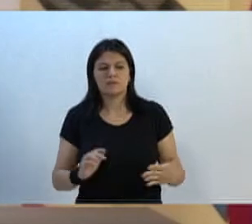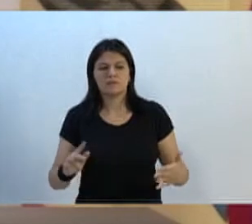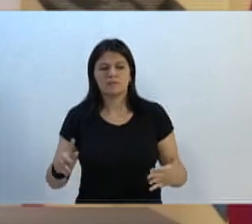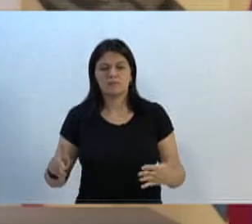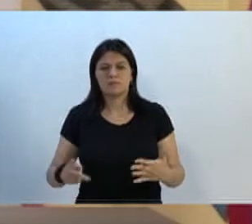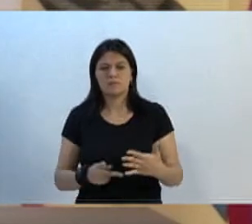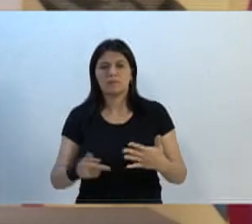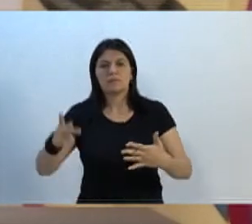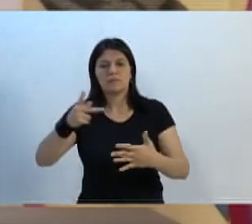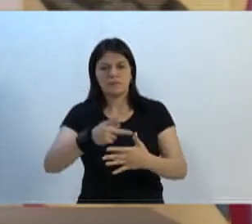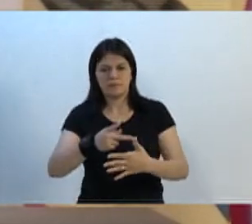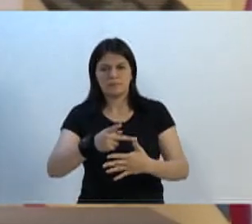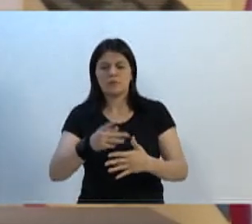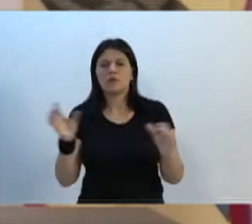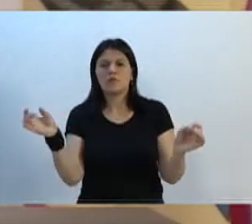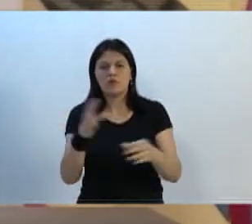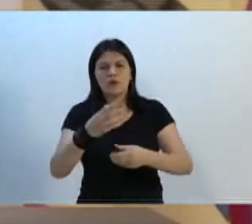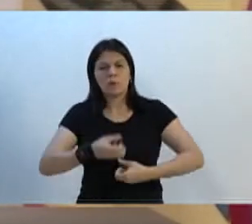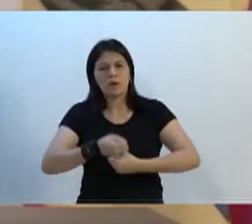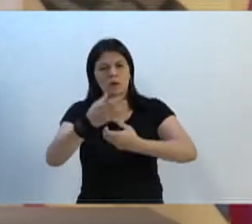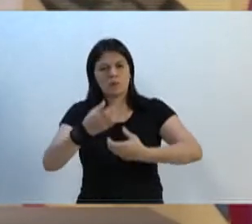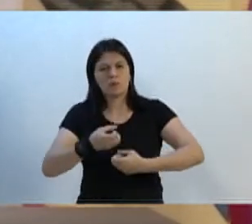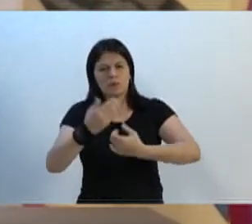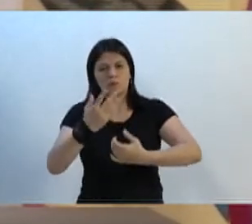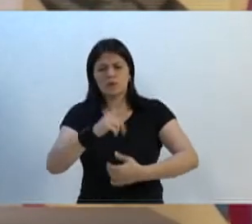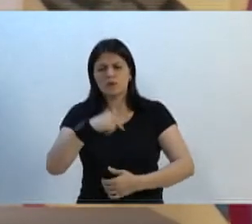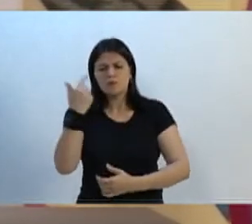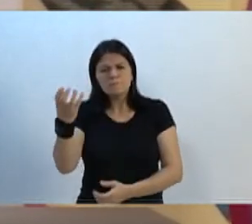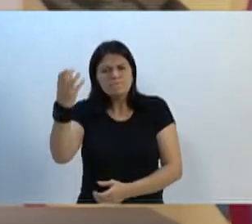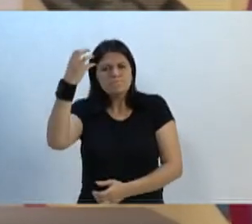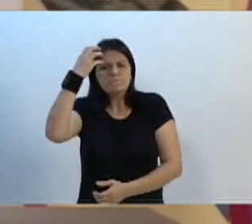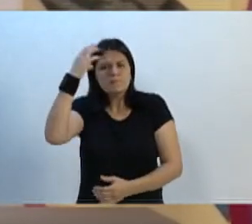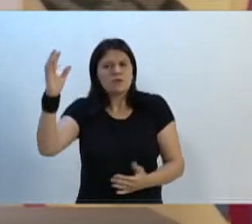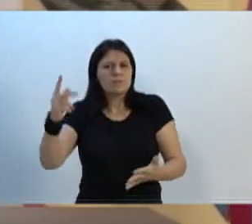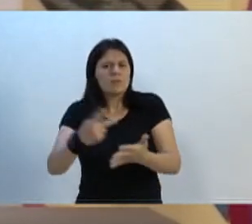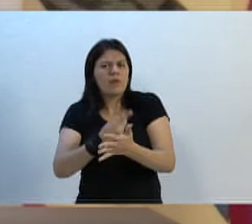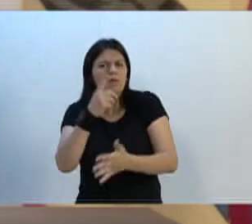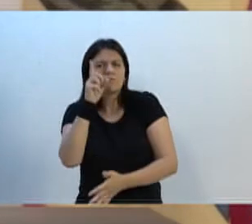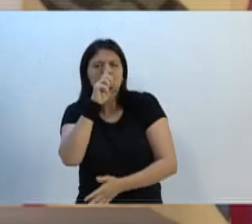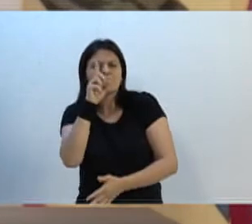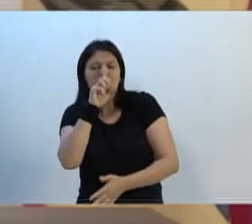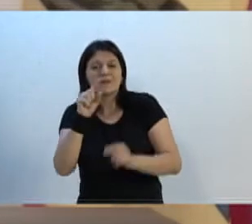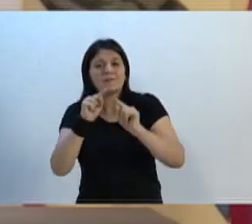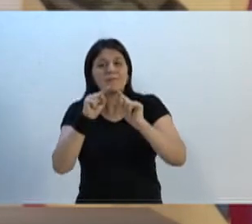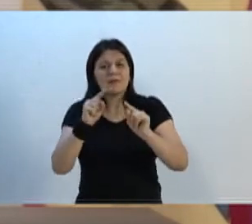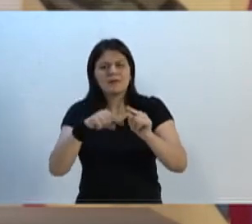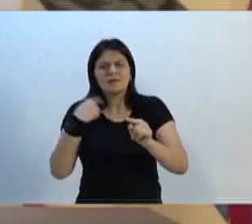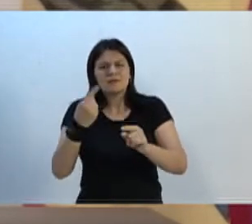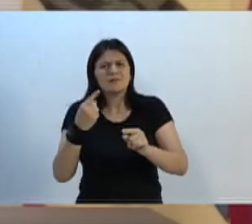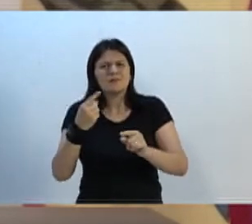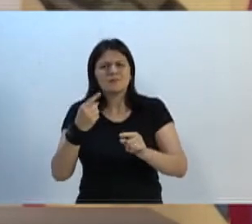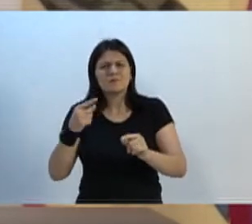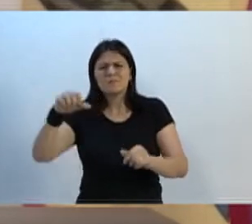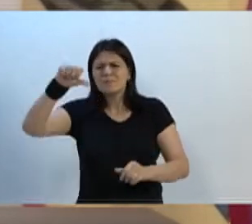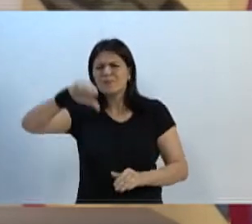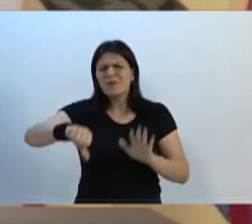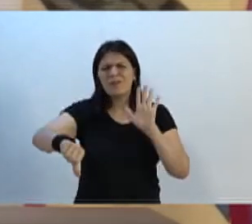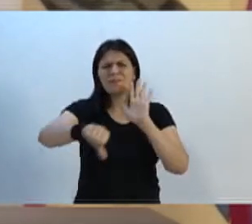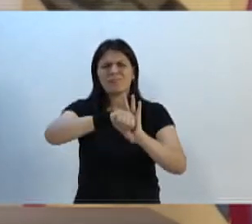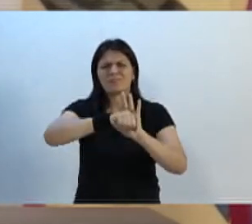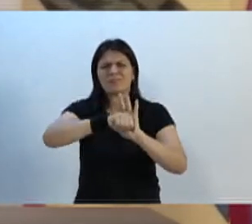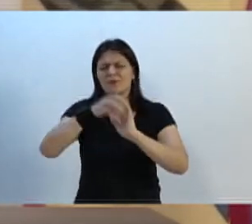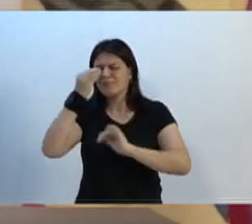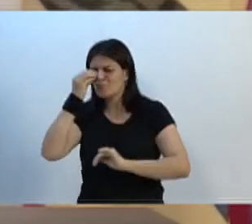eu vou terminar com poema somos culpados de muitos erros e muitas falhas mas nosso pior crime é abandonar as